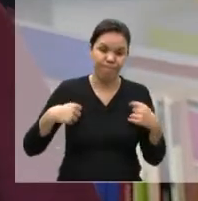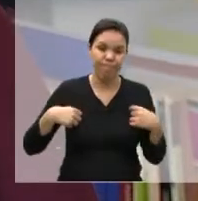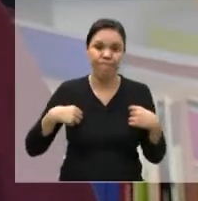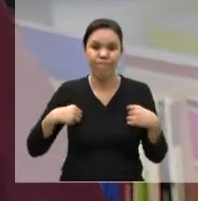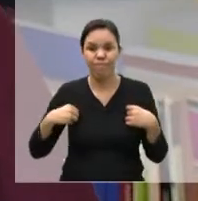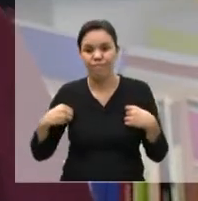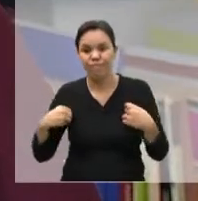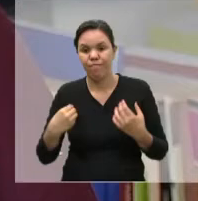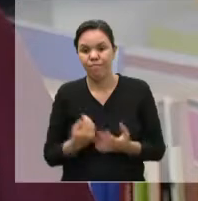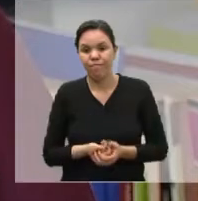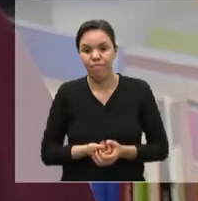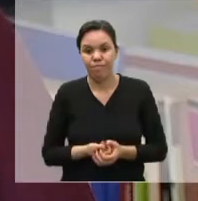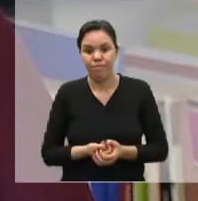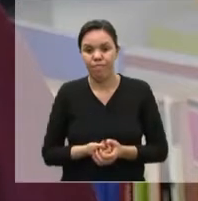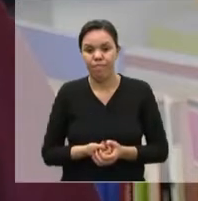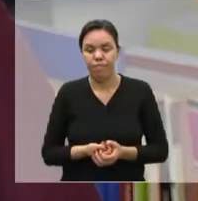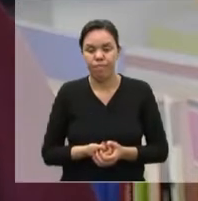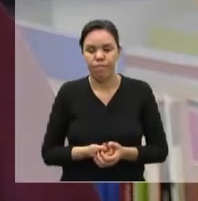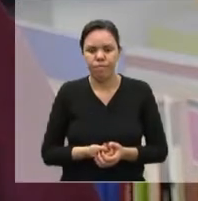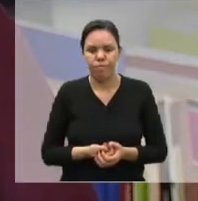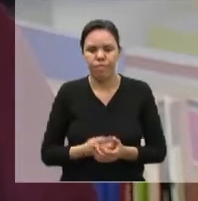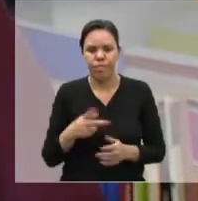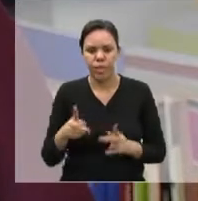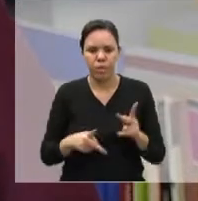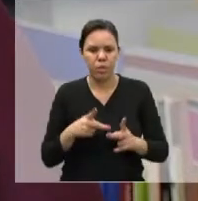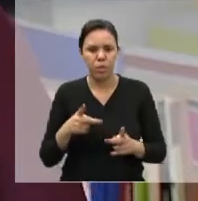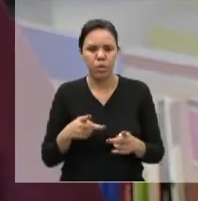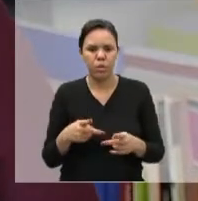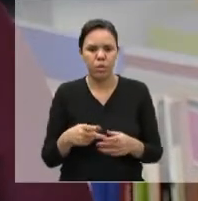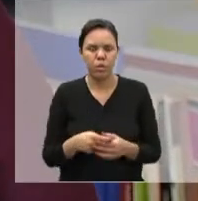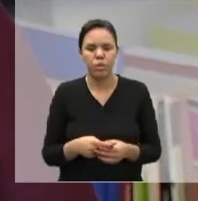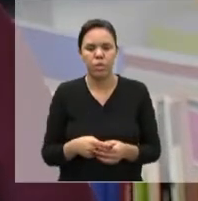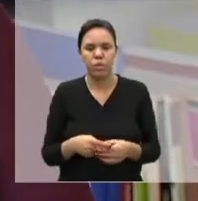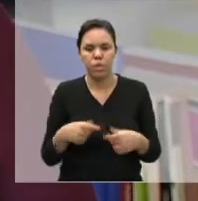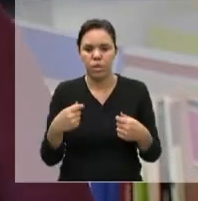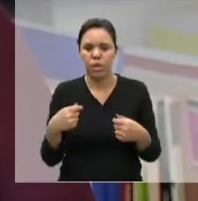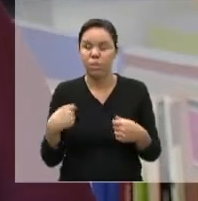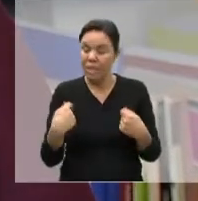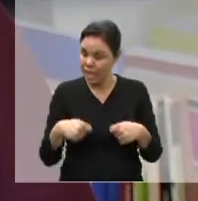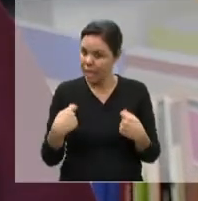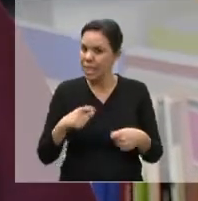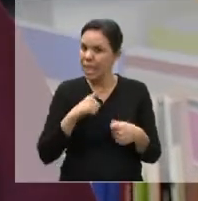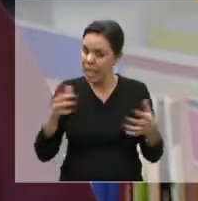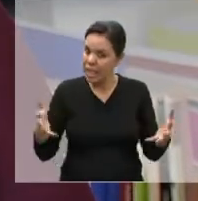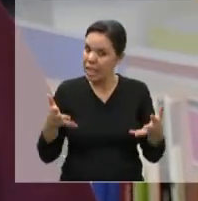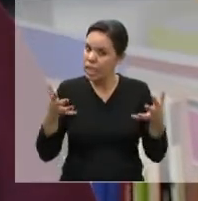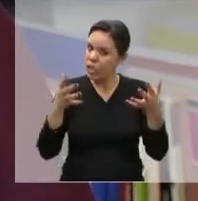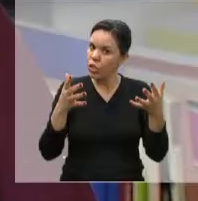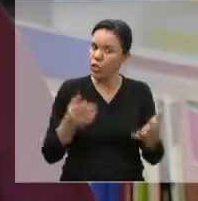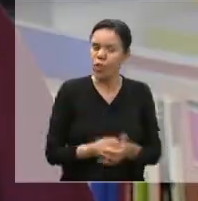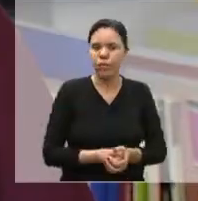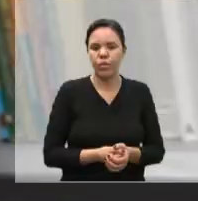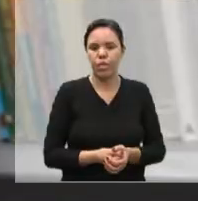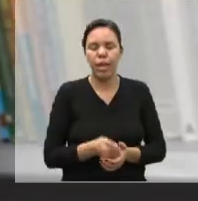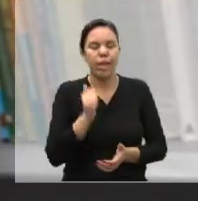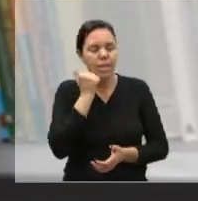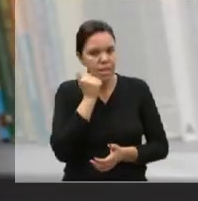Assim, a gente precisa ter incentivo. A ciência é o que desenvolve um país. E a gente não